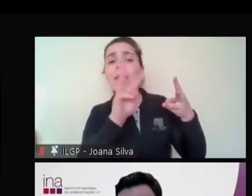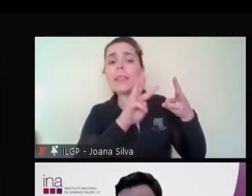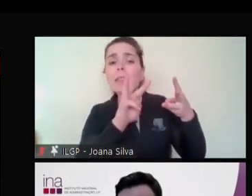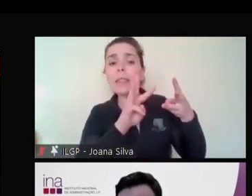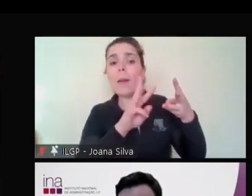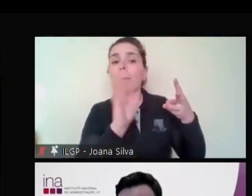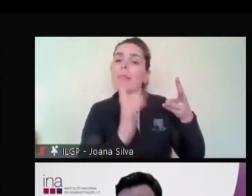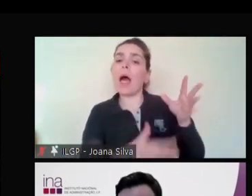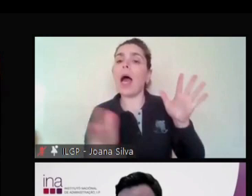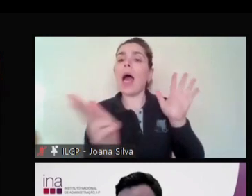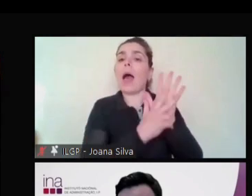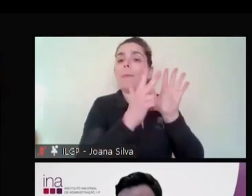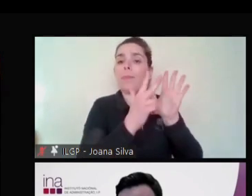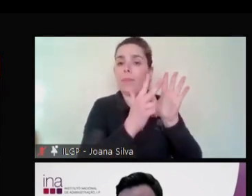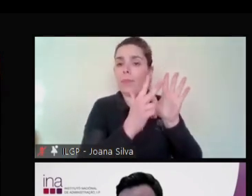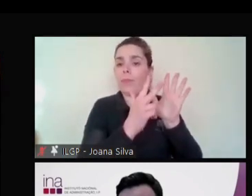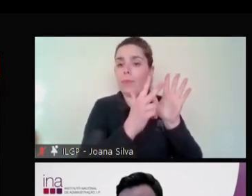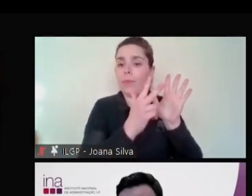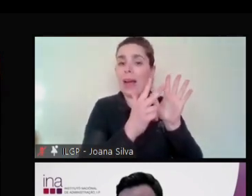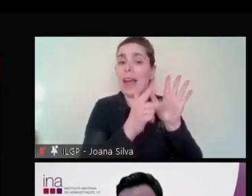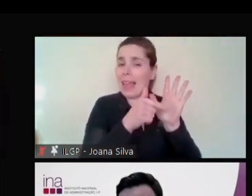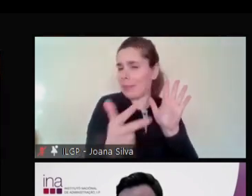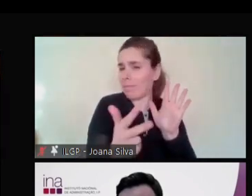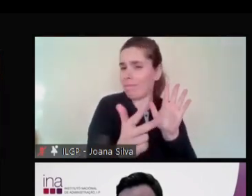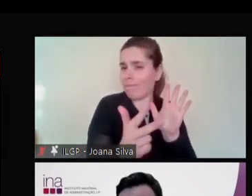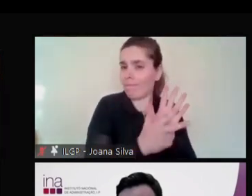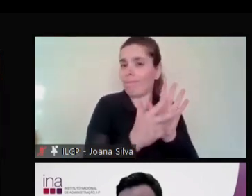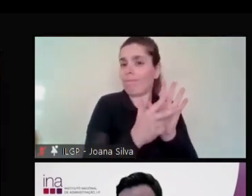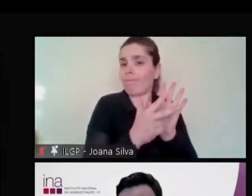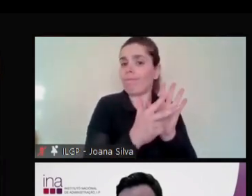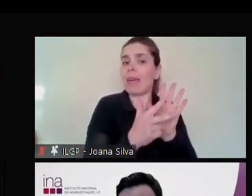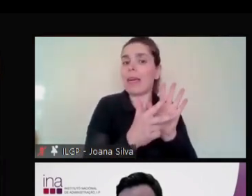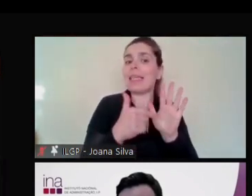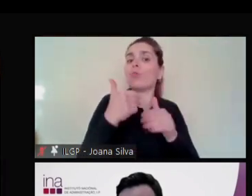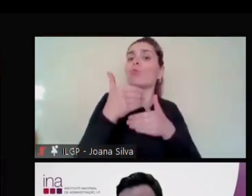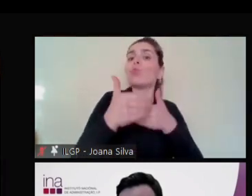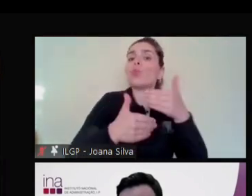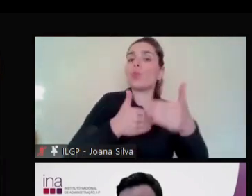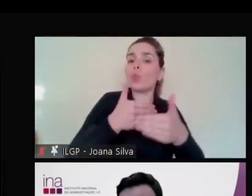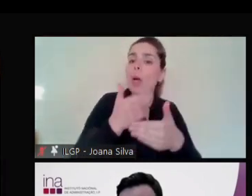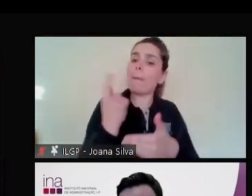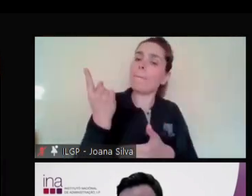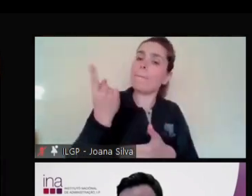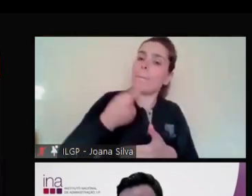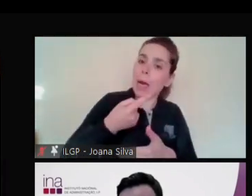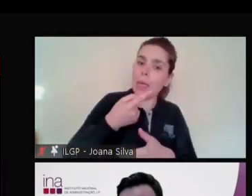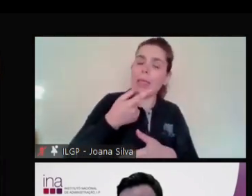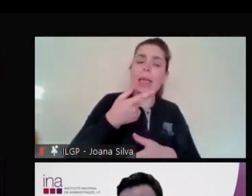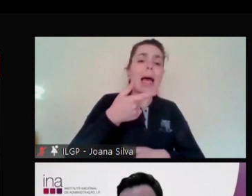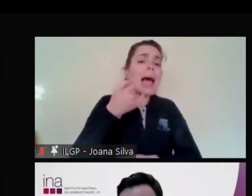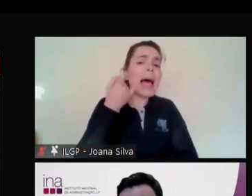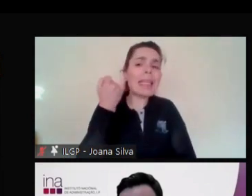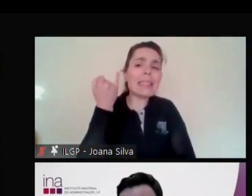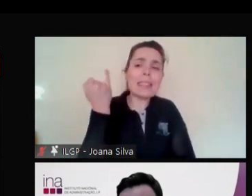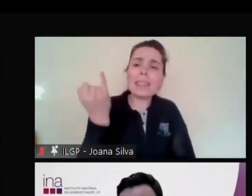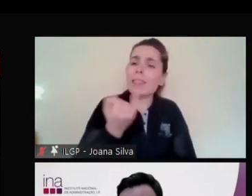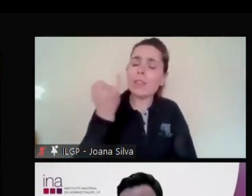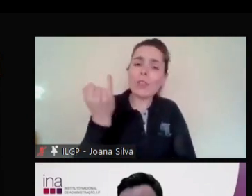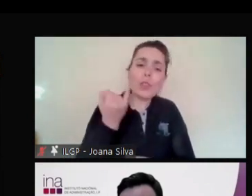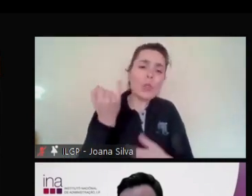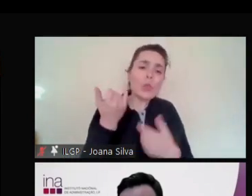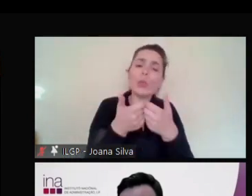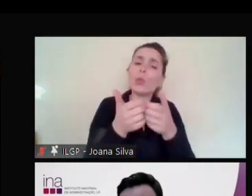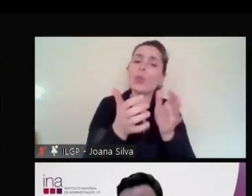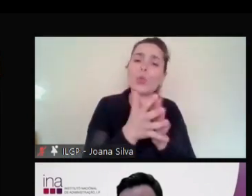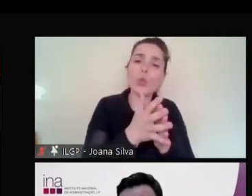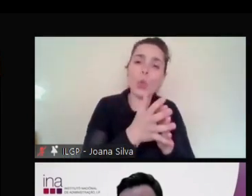isto. Nesta validação e em todo este processo queremos muito envolver todas as entidades, porque verdadeiramente nós